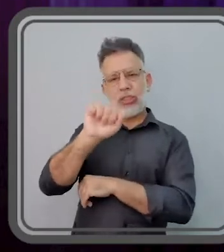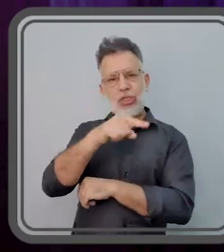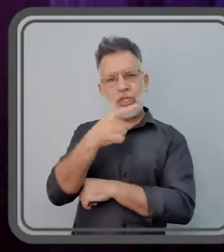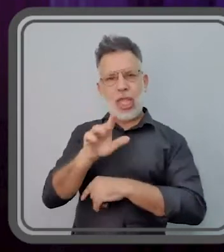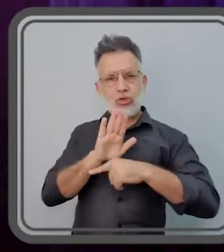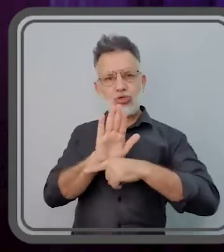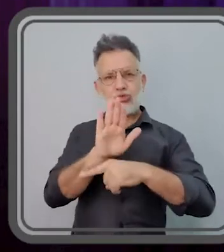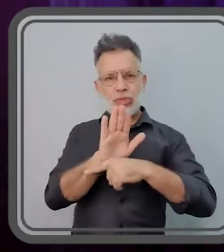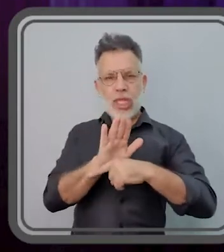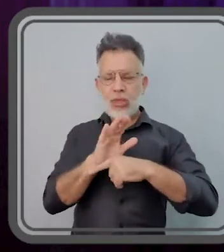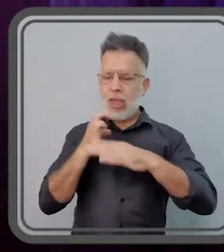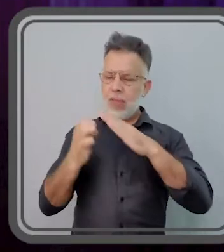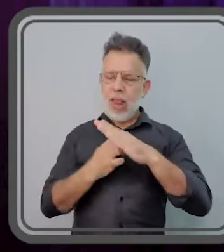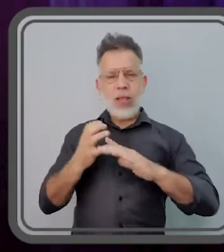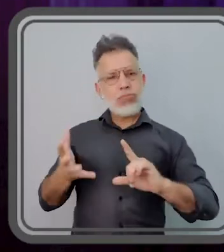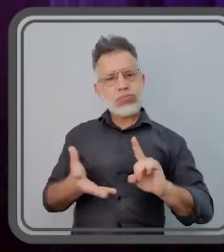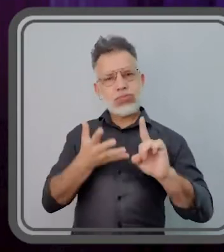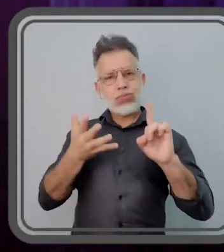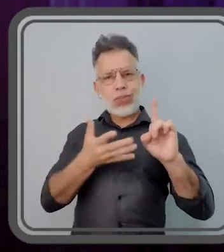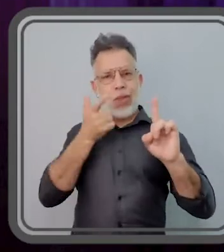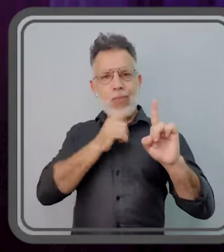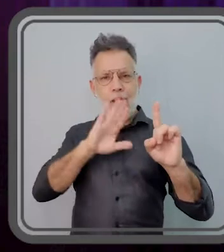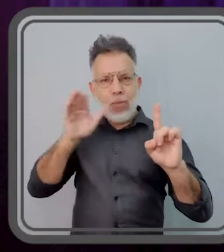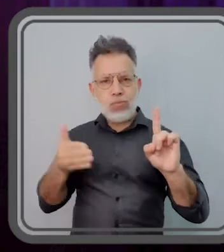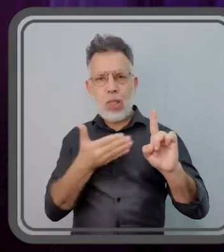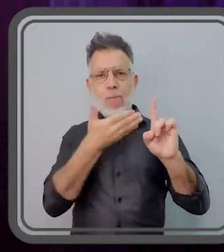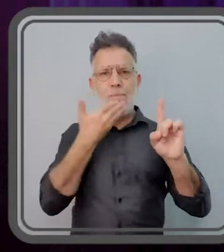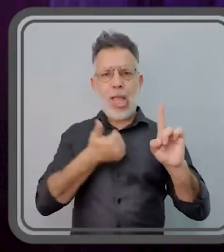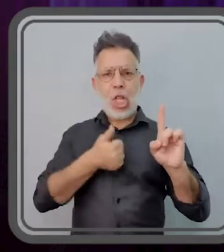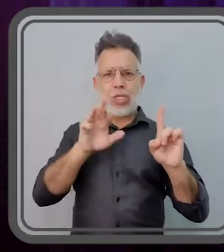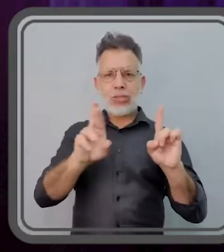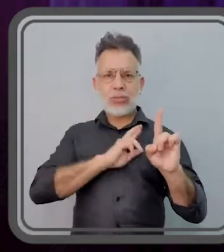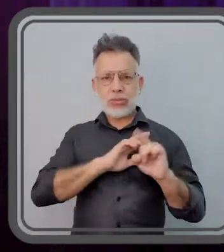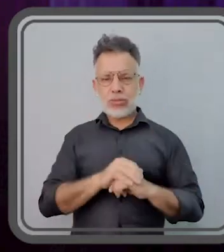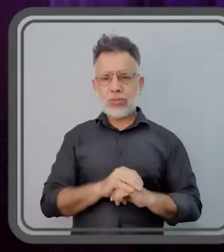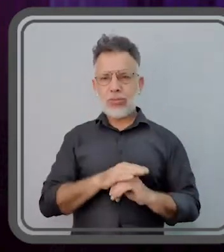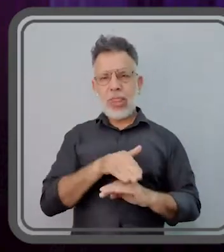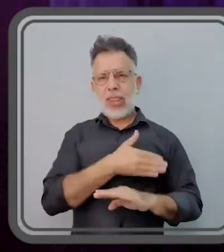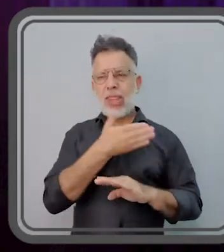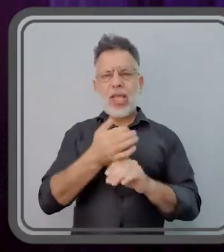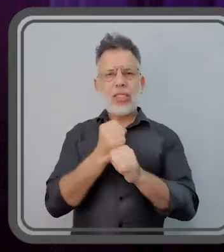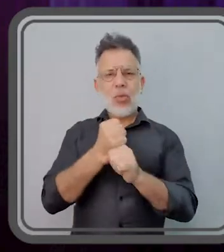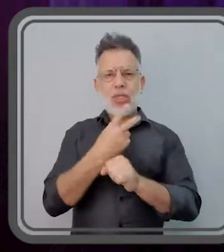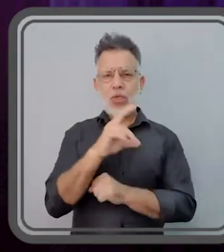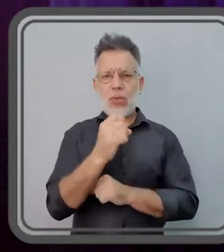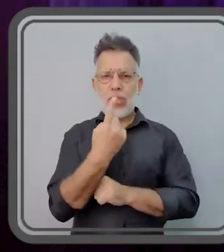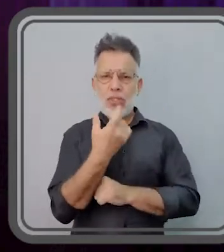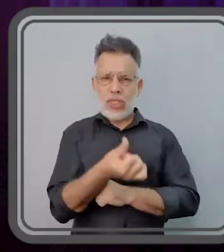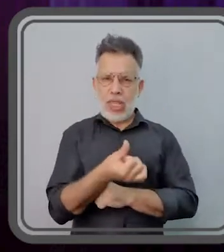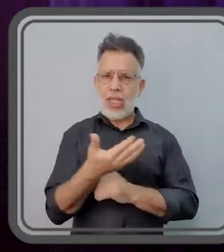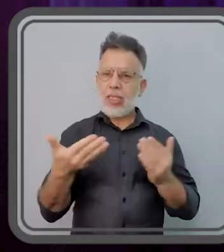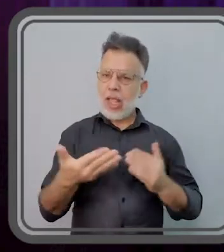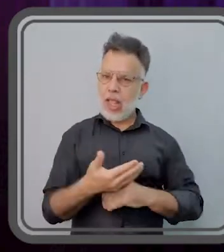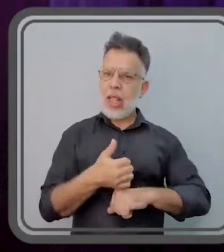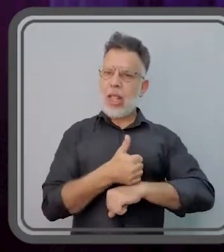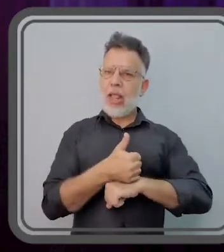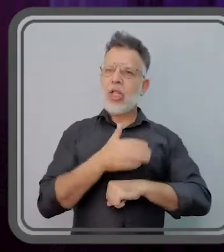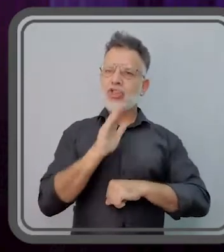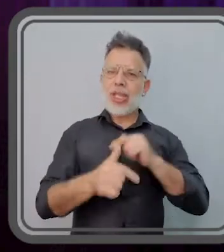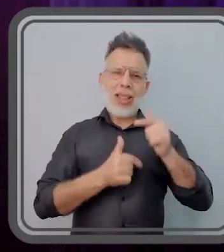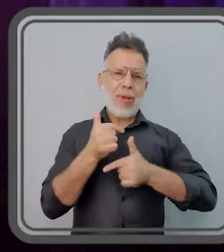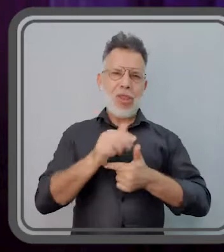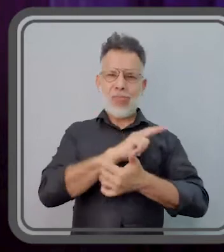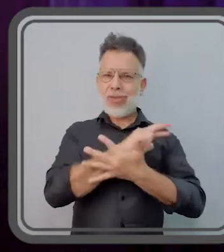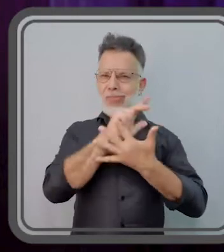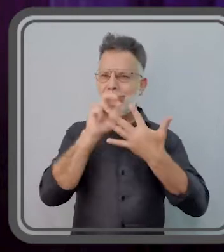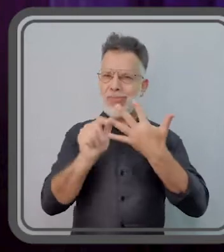a engajar seus talentos e alcançar melhores resultados. Desde 2016, na posição atual, ele já trabalhou para